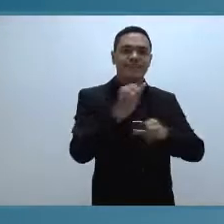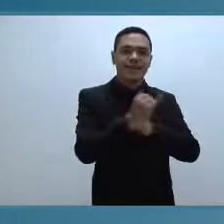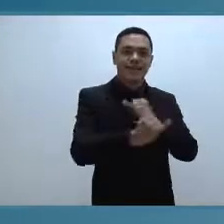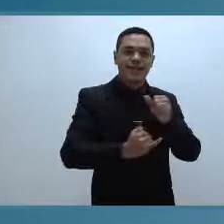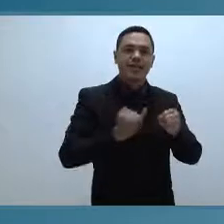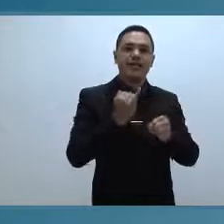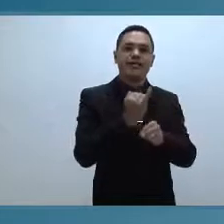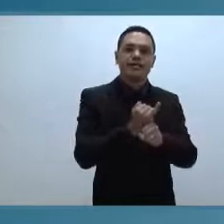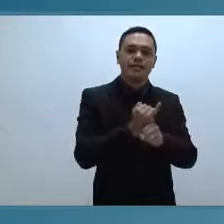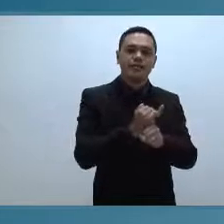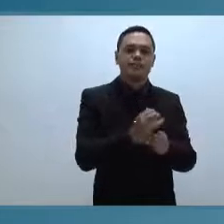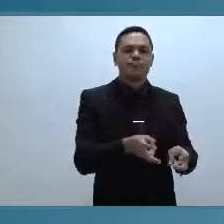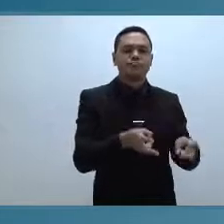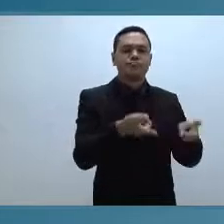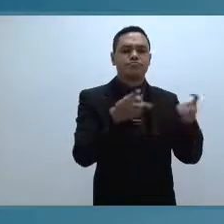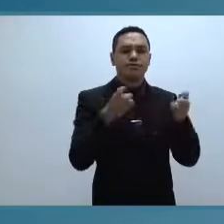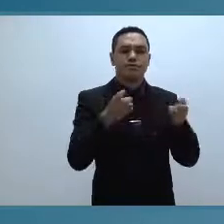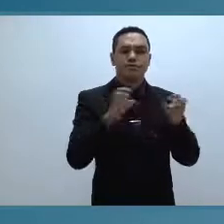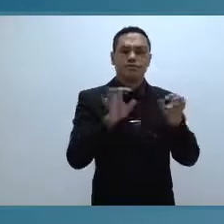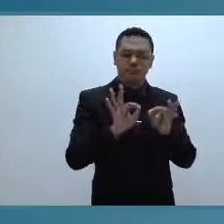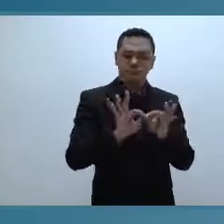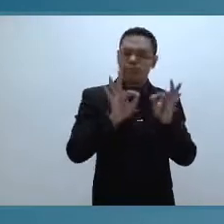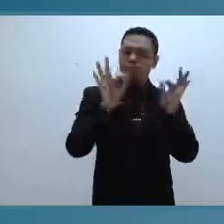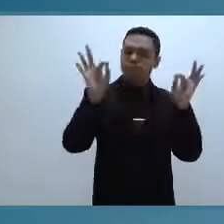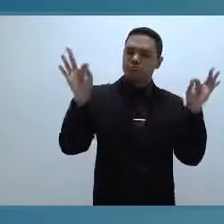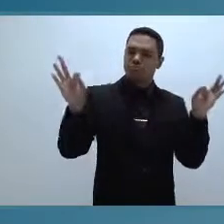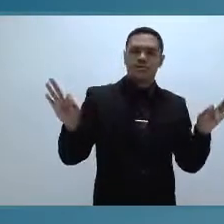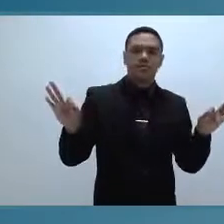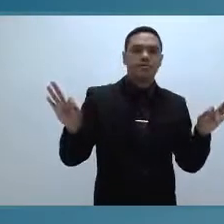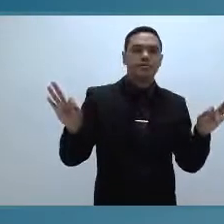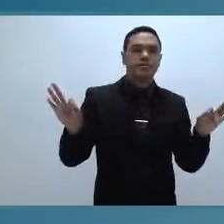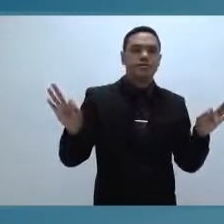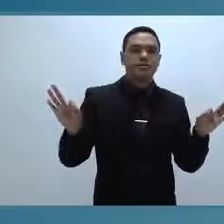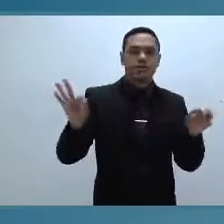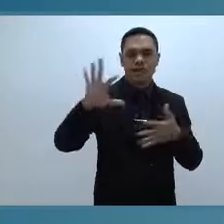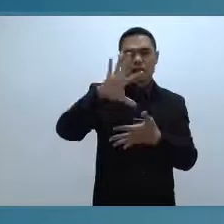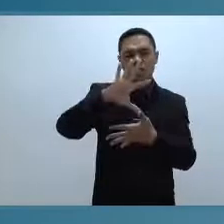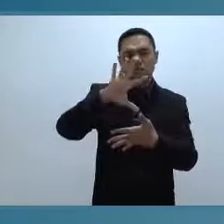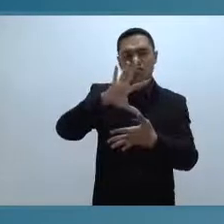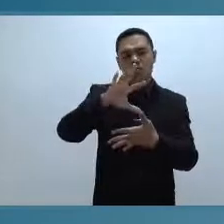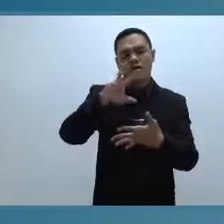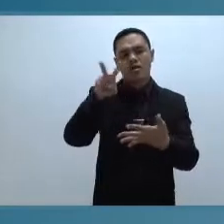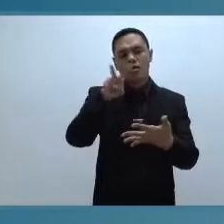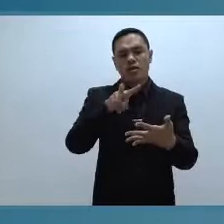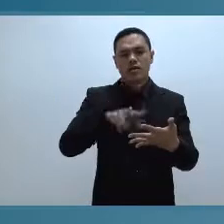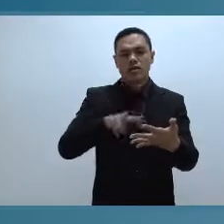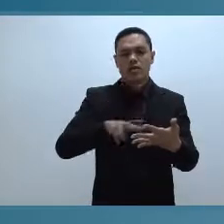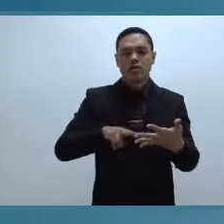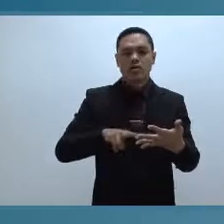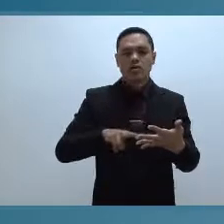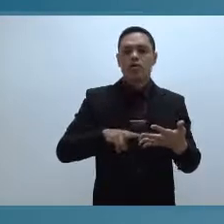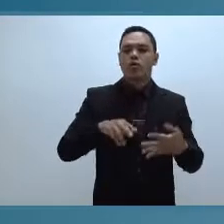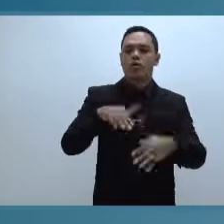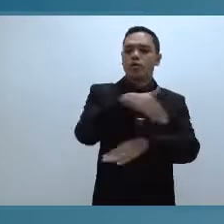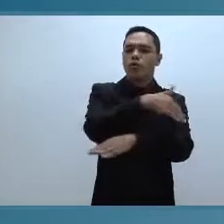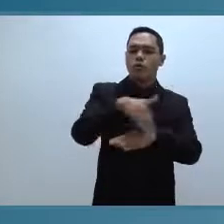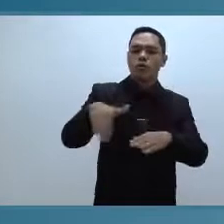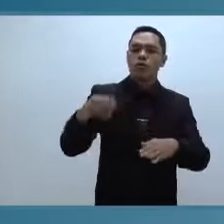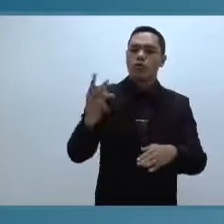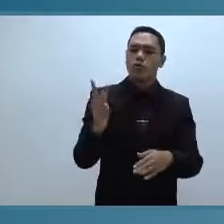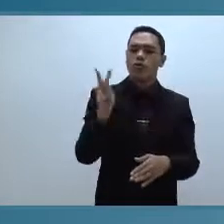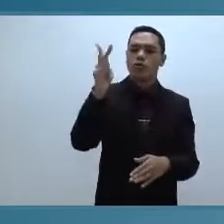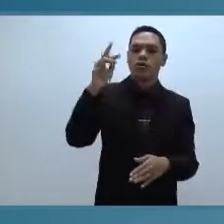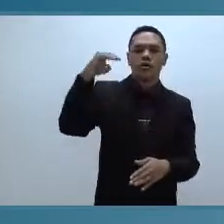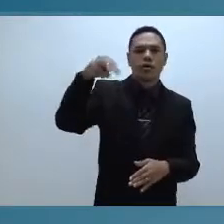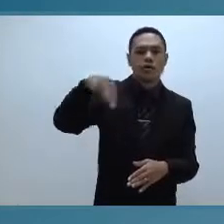observo que a distância entre os municípios de Altamira e Vitória do Xingu é de 49 quilômetros, o tempo